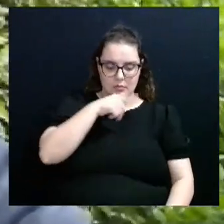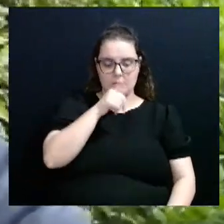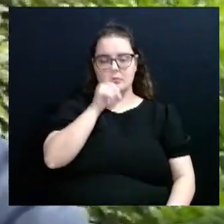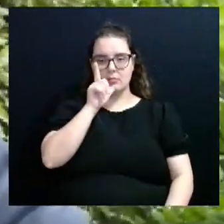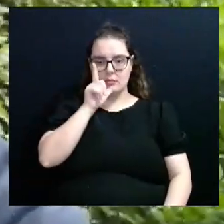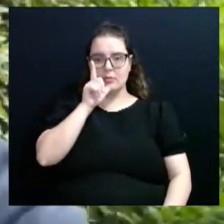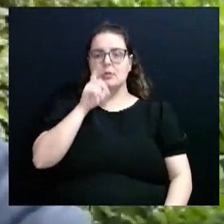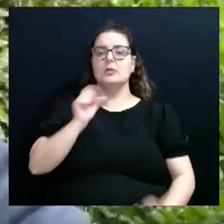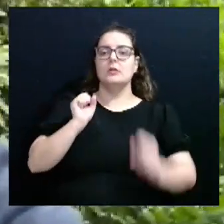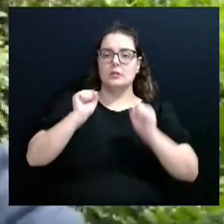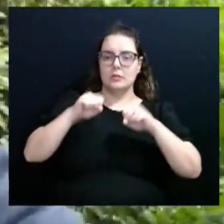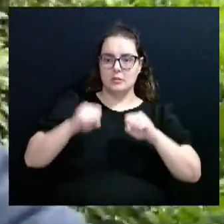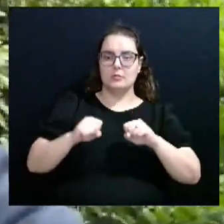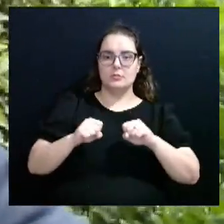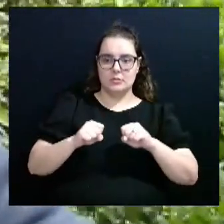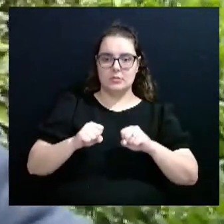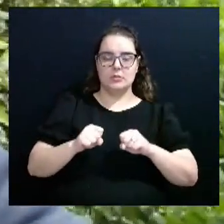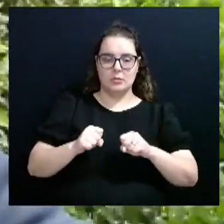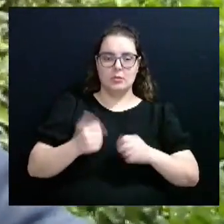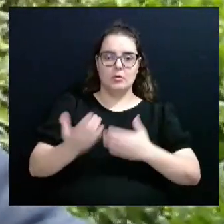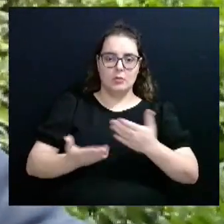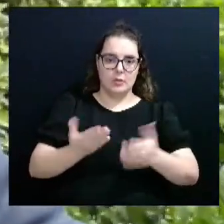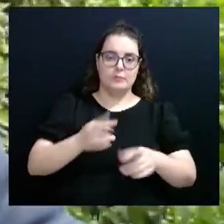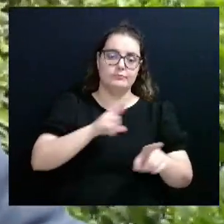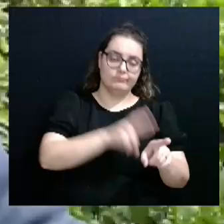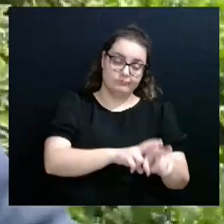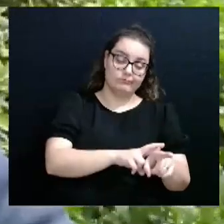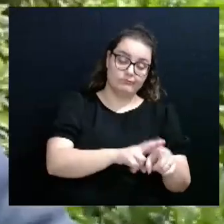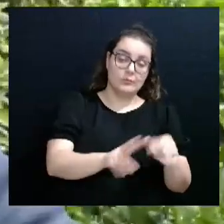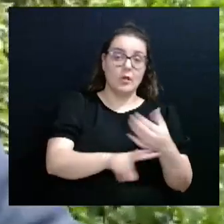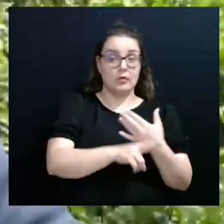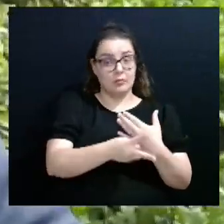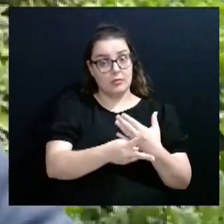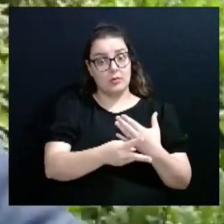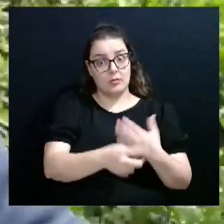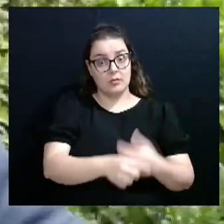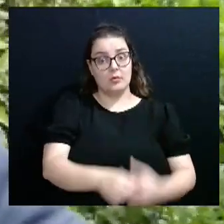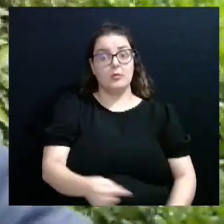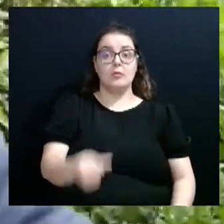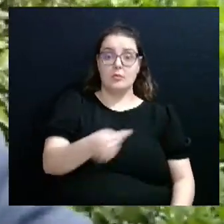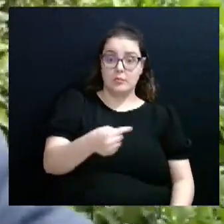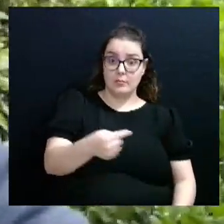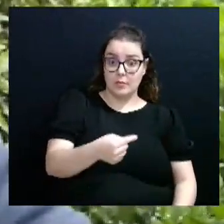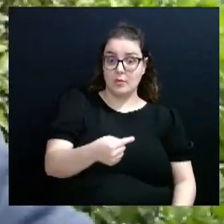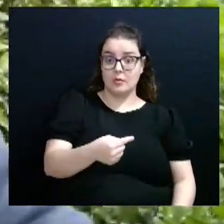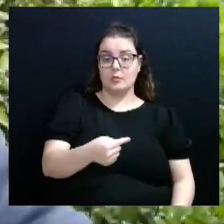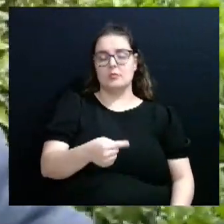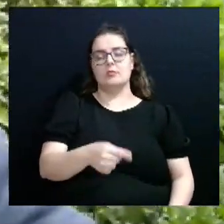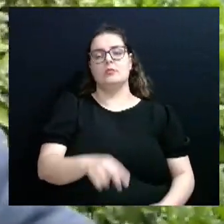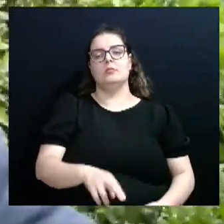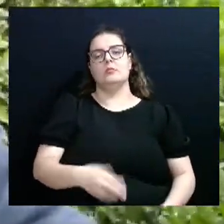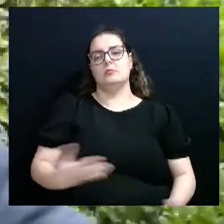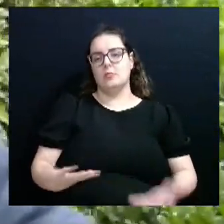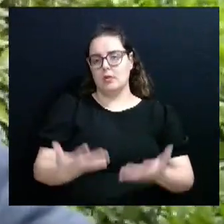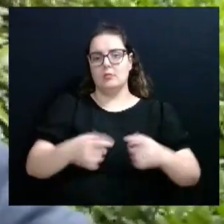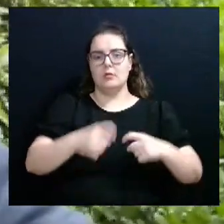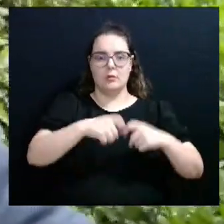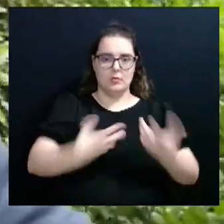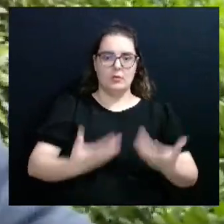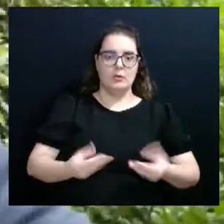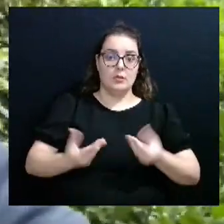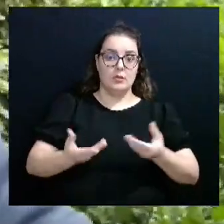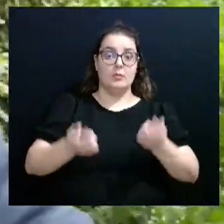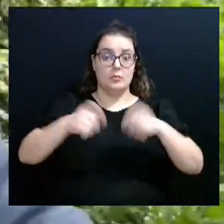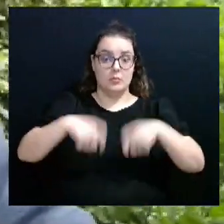sim, o tratamento da próstata, infelizmente, ele traz um impacto negativo na vida sexual, e ele traz potencialmente um impacto negativo na